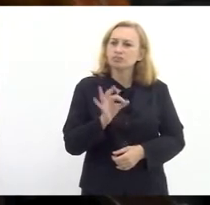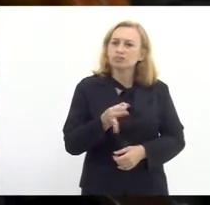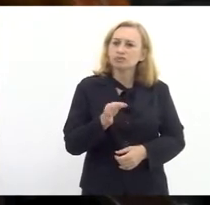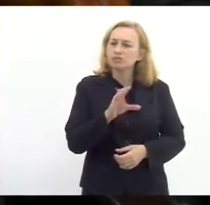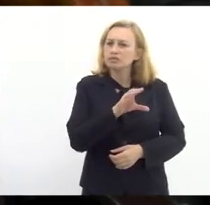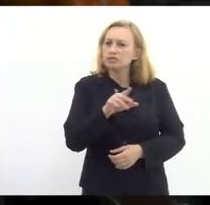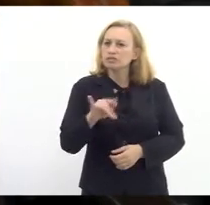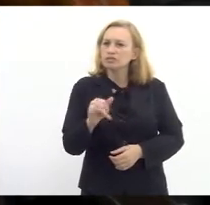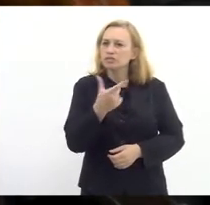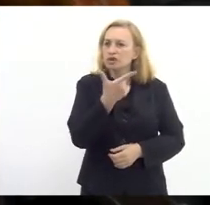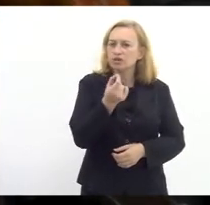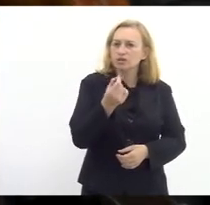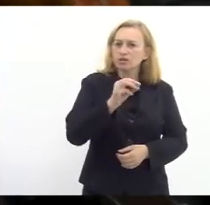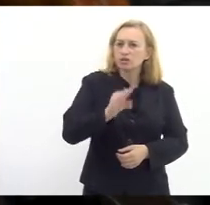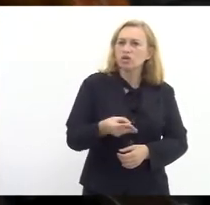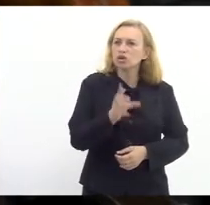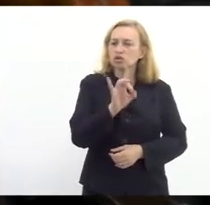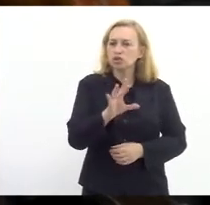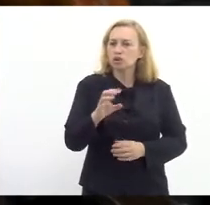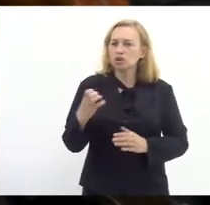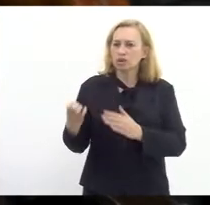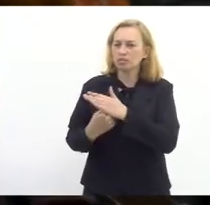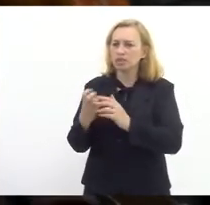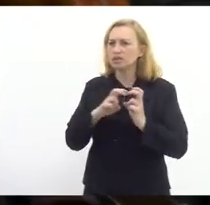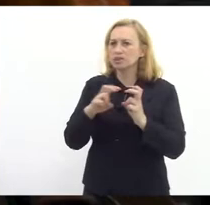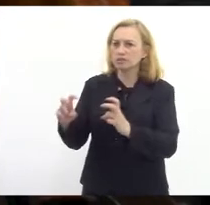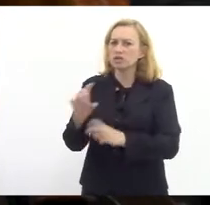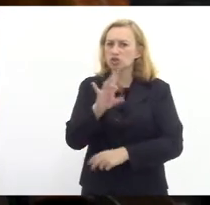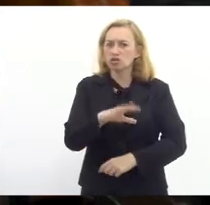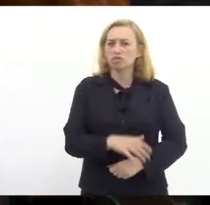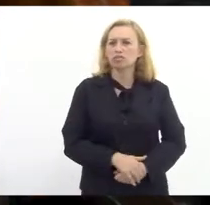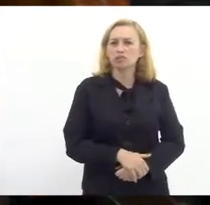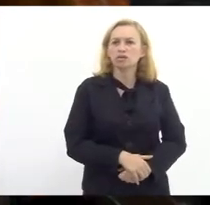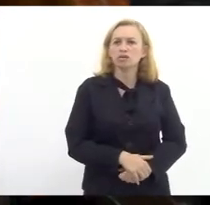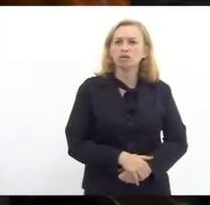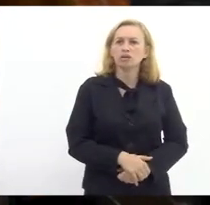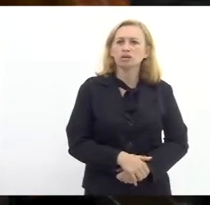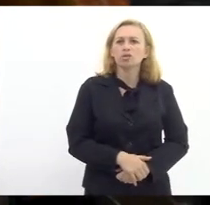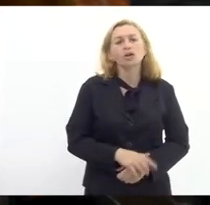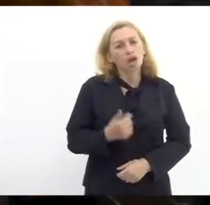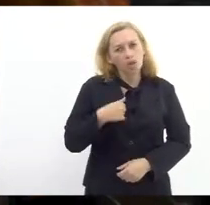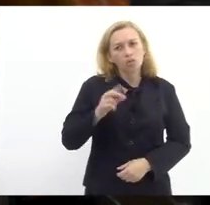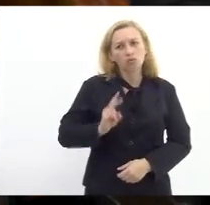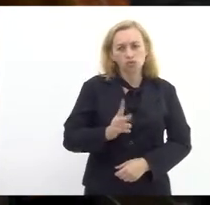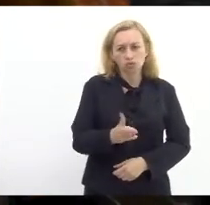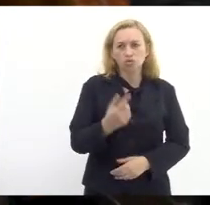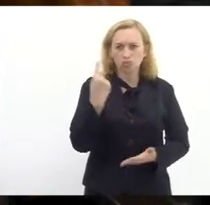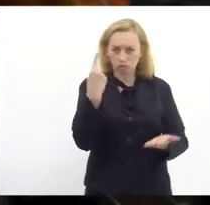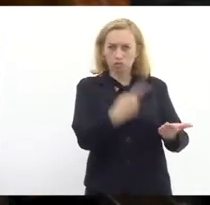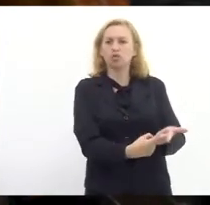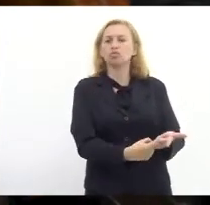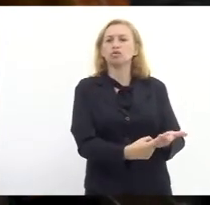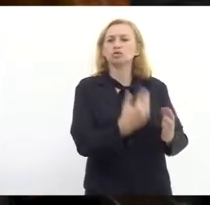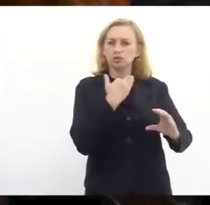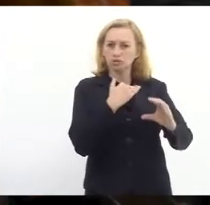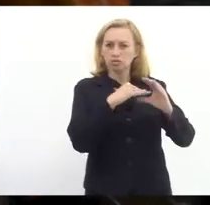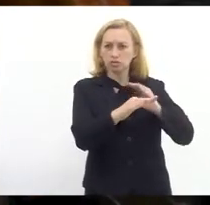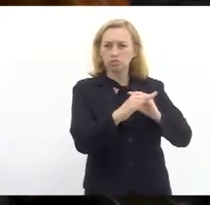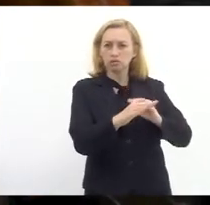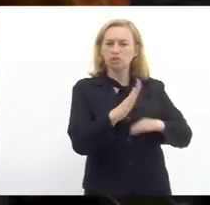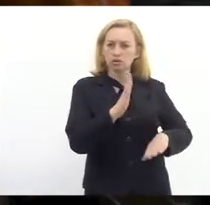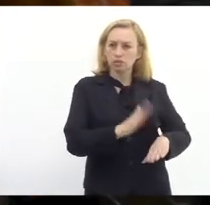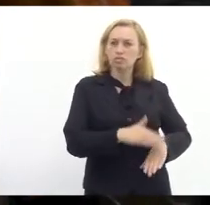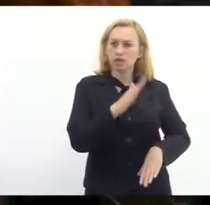Os 20 milhões são só da Supervia. Os 20 milhões são só da Supervia. Mas eu continuo o meu compromisso de mandar os